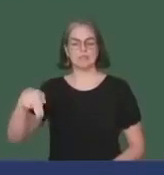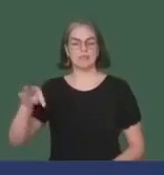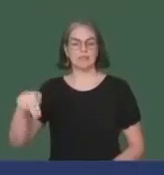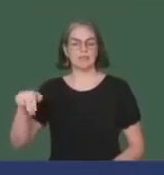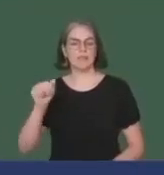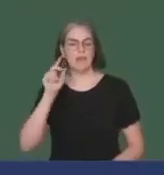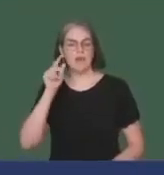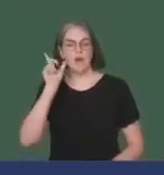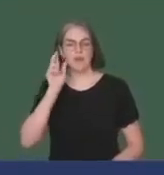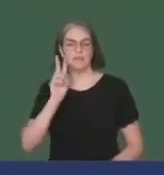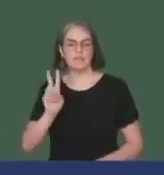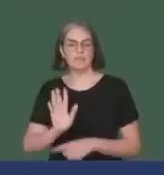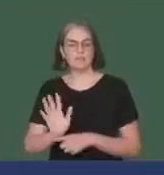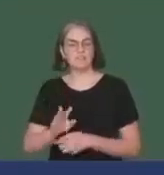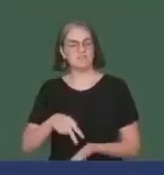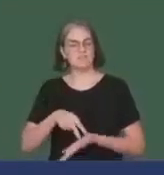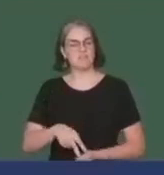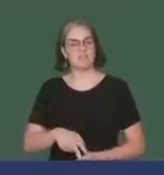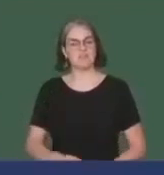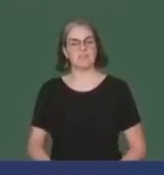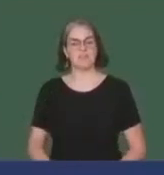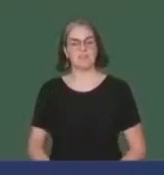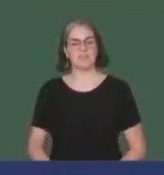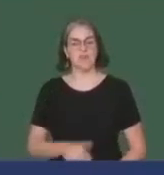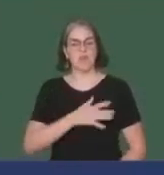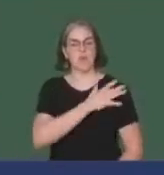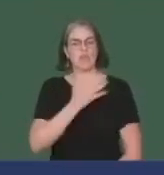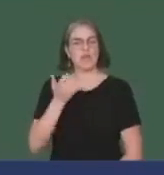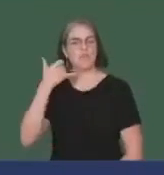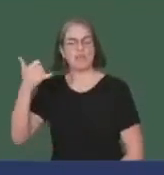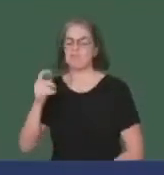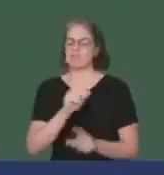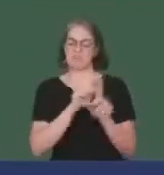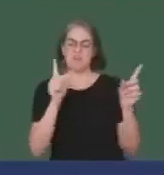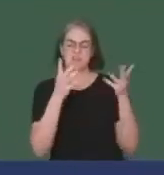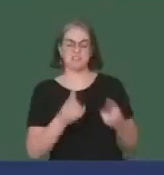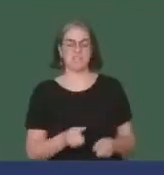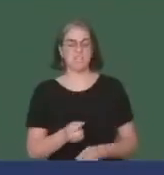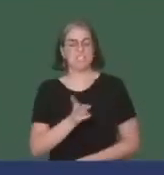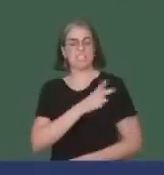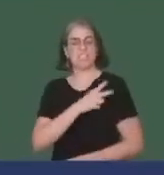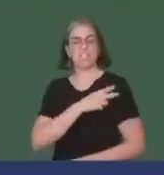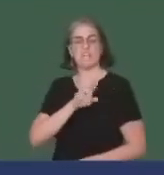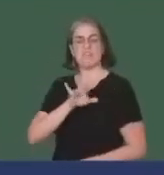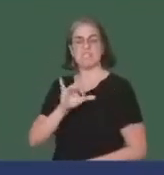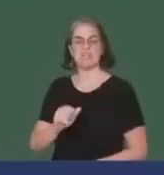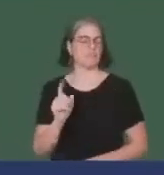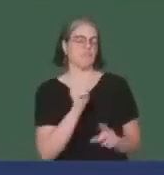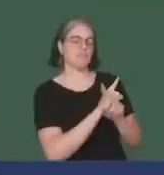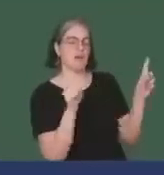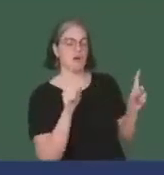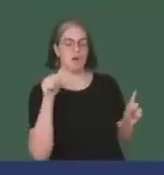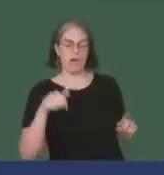de firmeza. Coronel Cid quer falar, não vou falar. Chefe da Receita quer falar, não. Aqui é